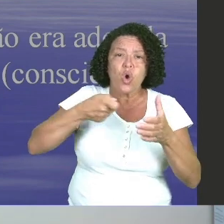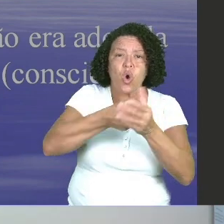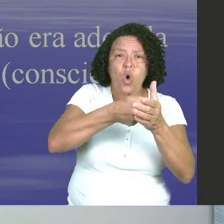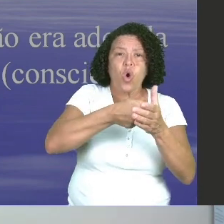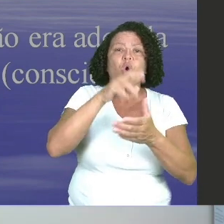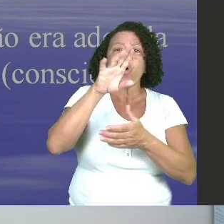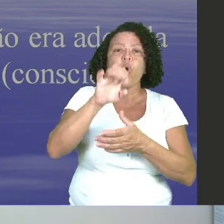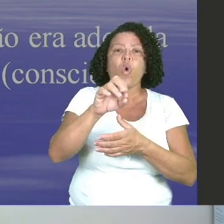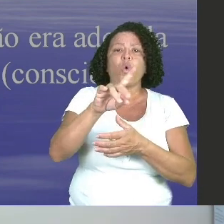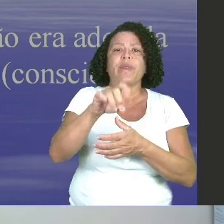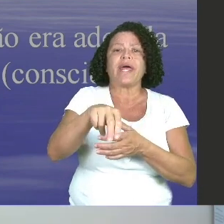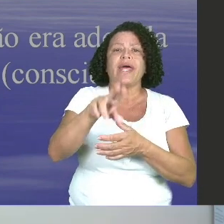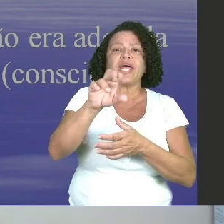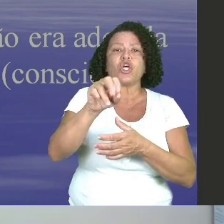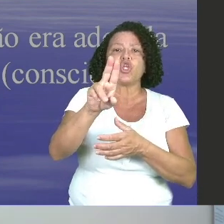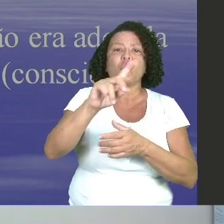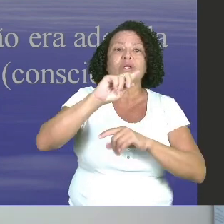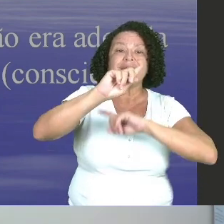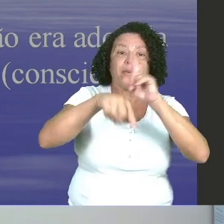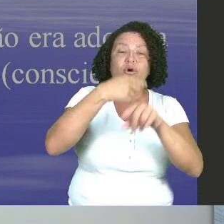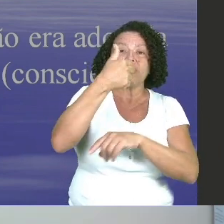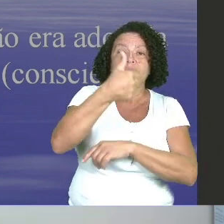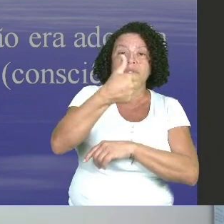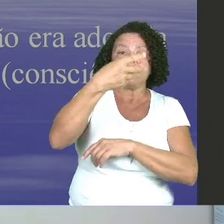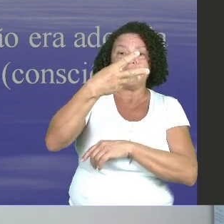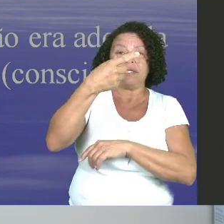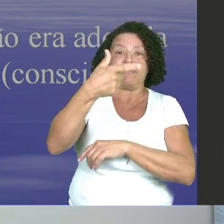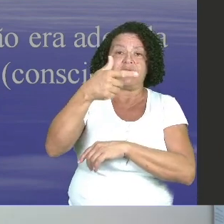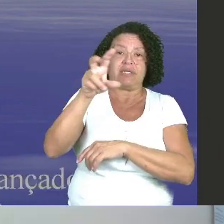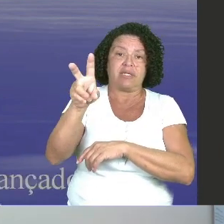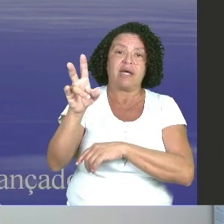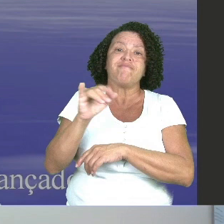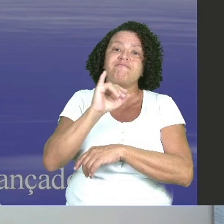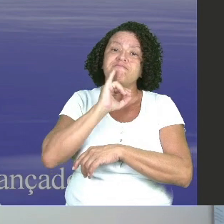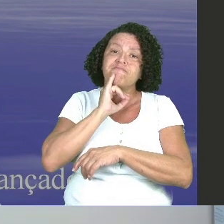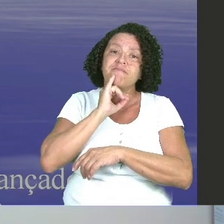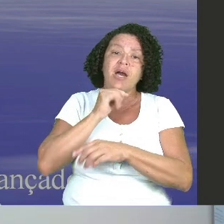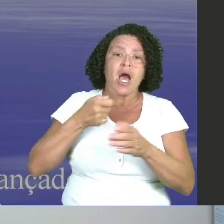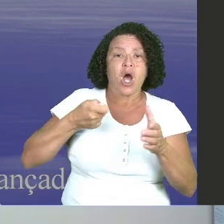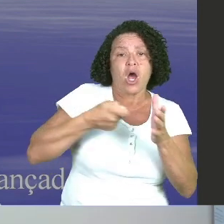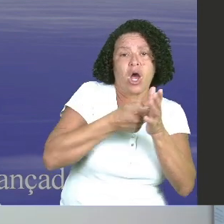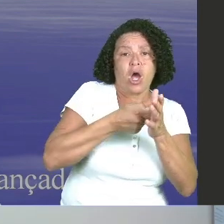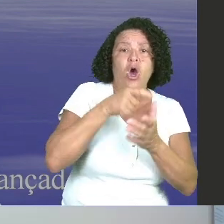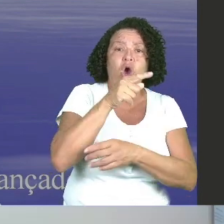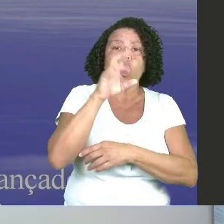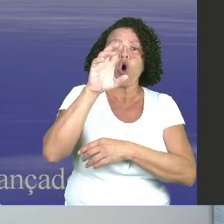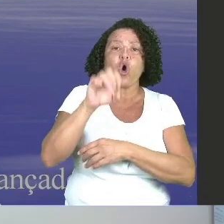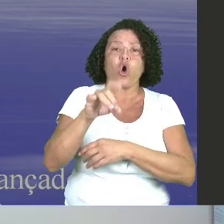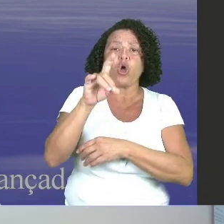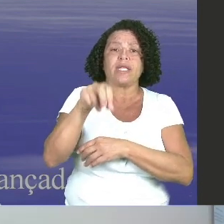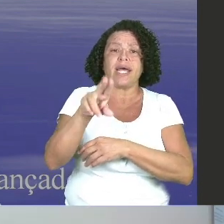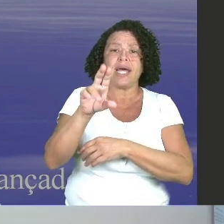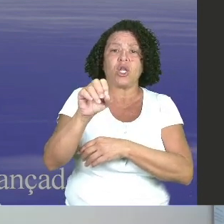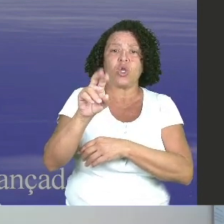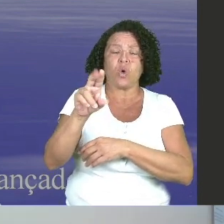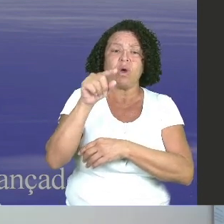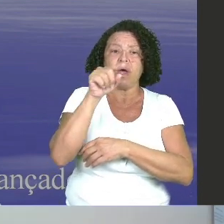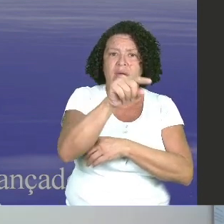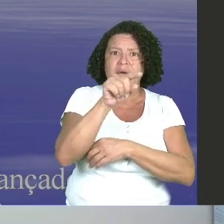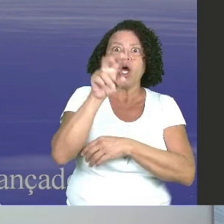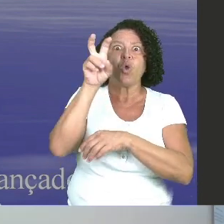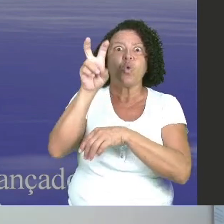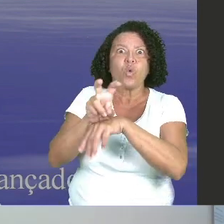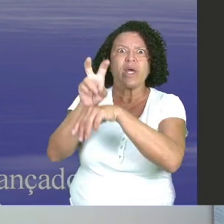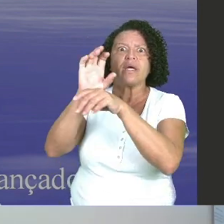Nicéia, em 325 depois de Cristo, infelizmente, a condenou. O Quinto Concílio Ecumênico